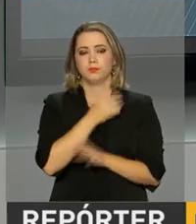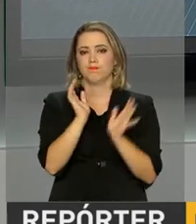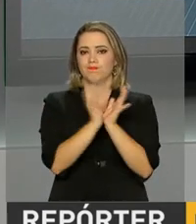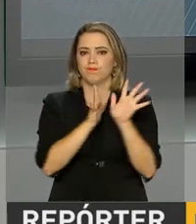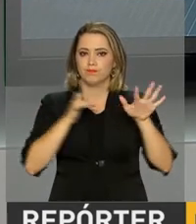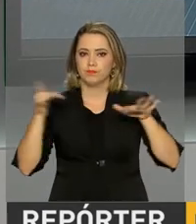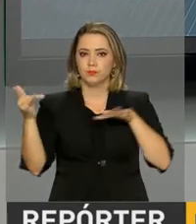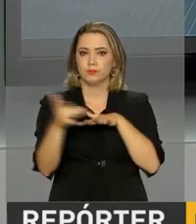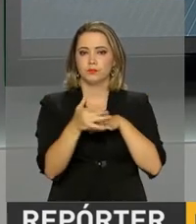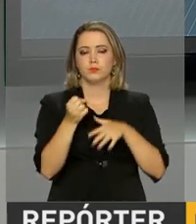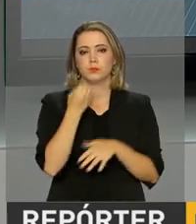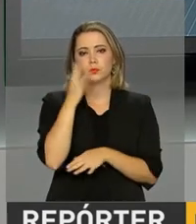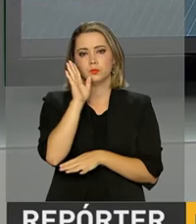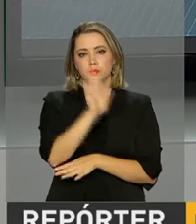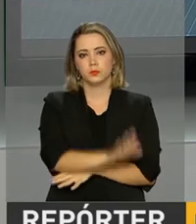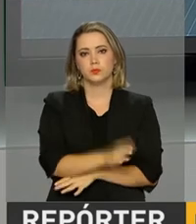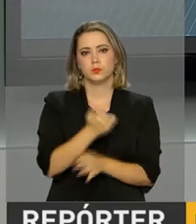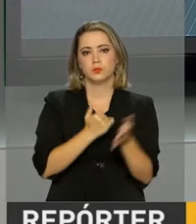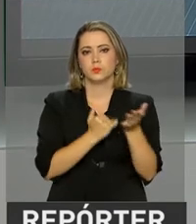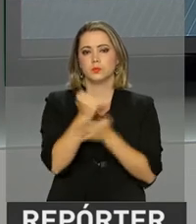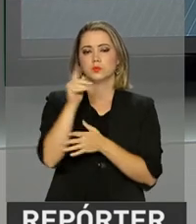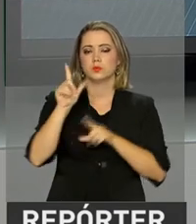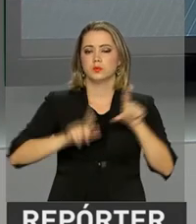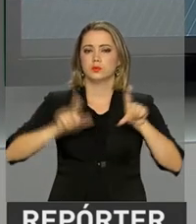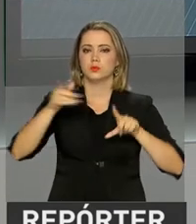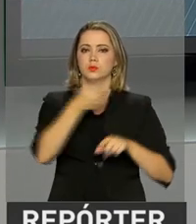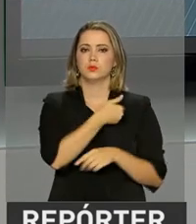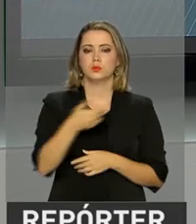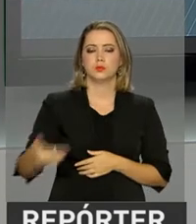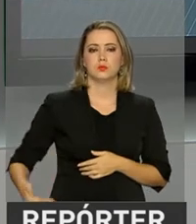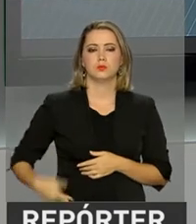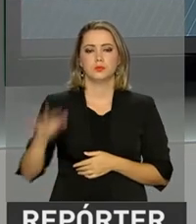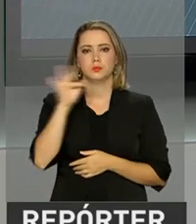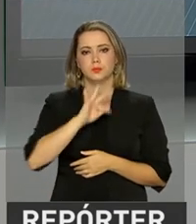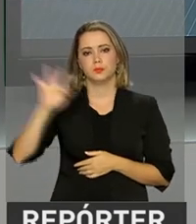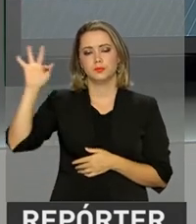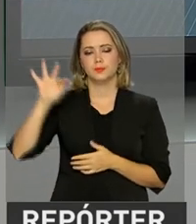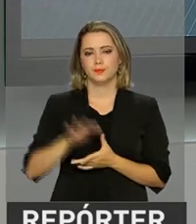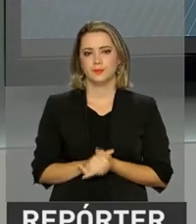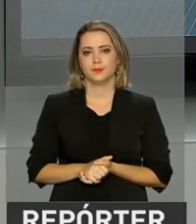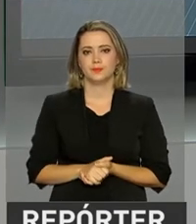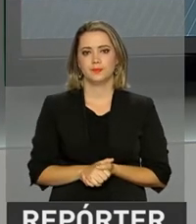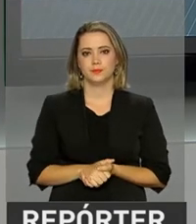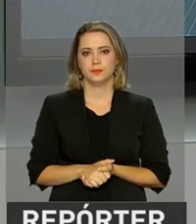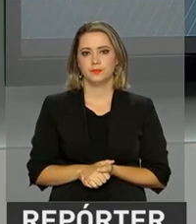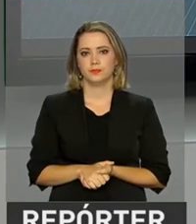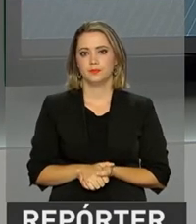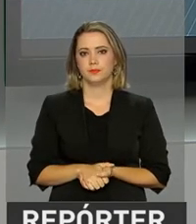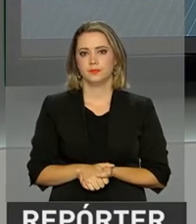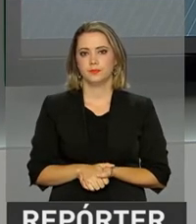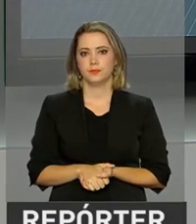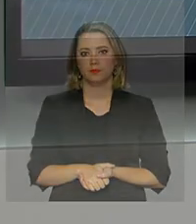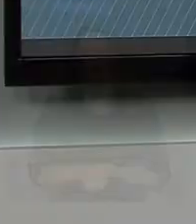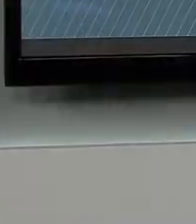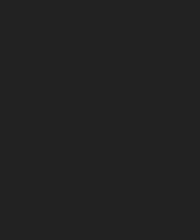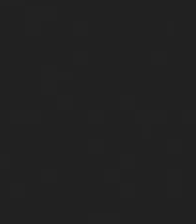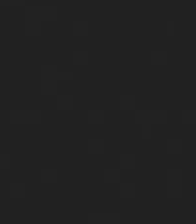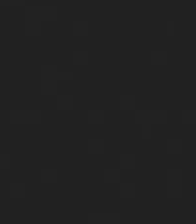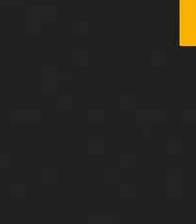redes sociais. Uma ótima tarde para você e continue com a gente aqui na NBR, a TV do Governo Federal.